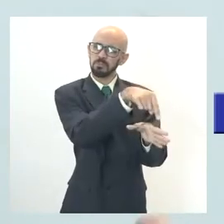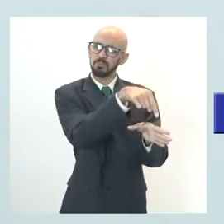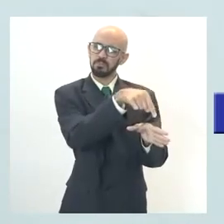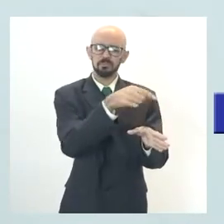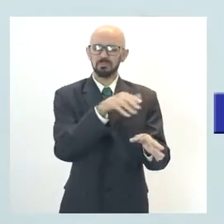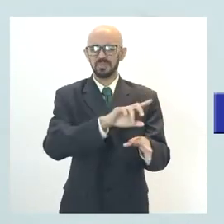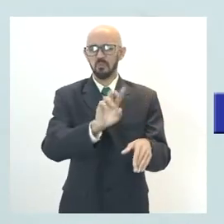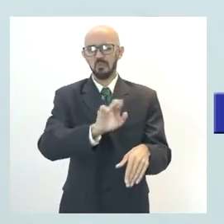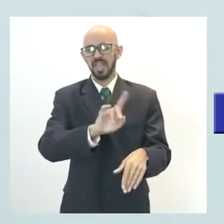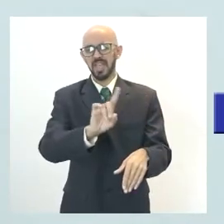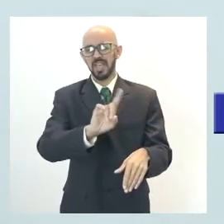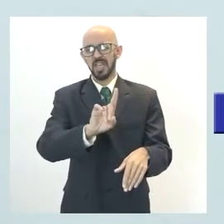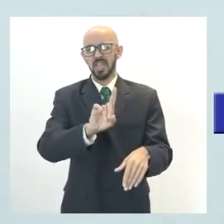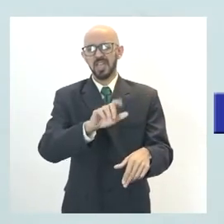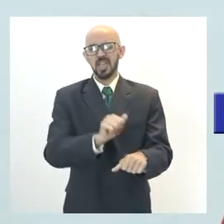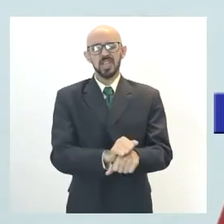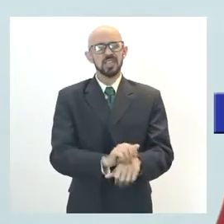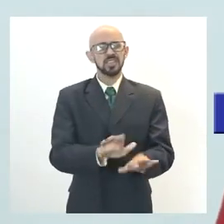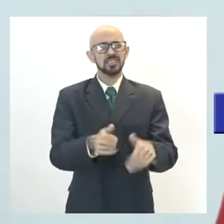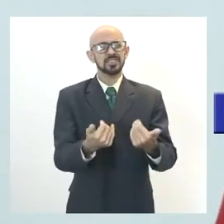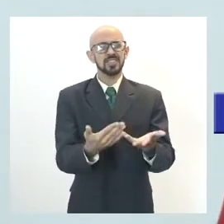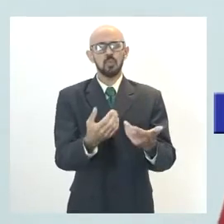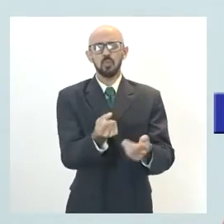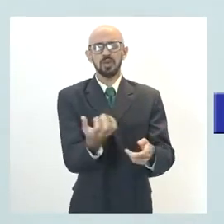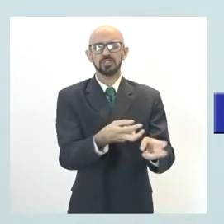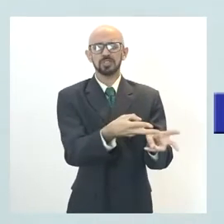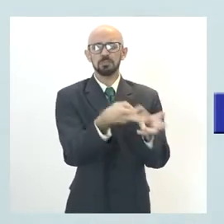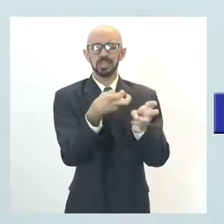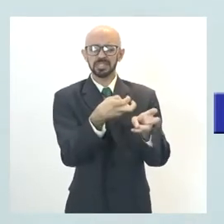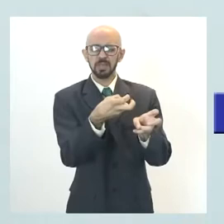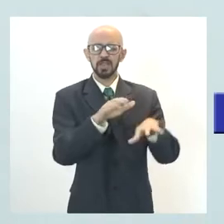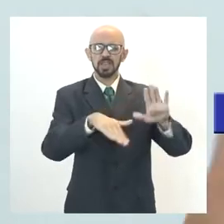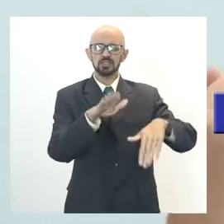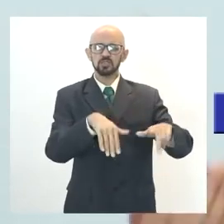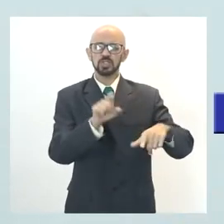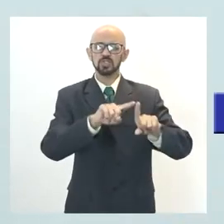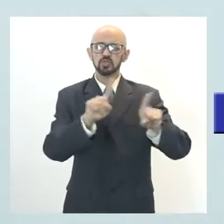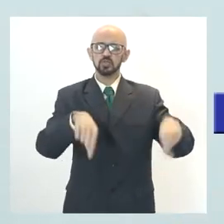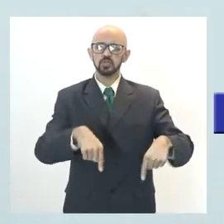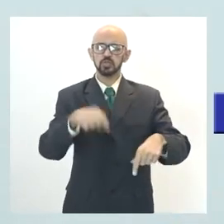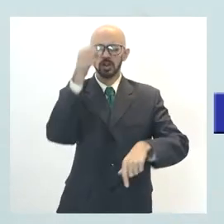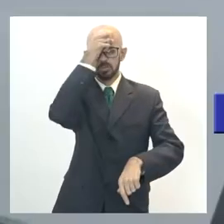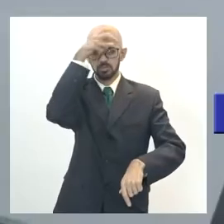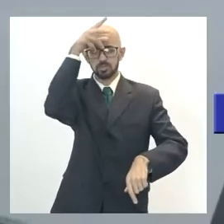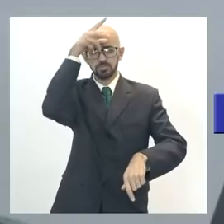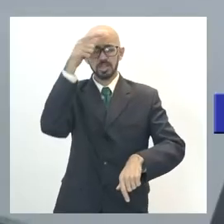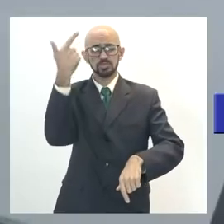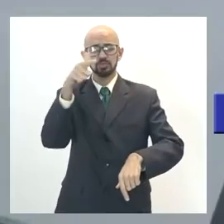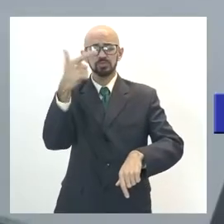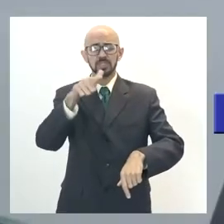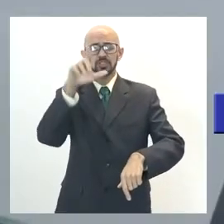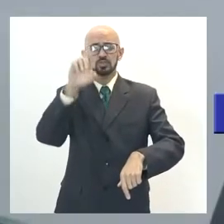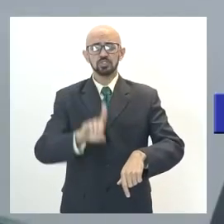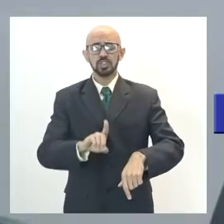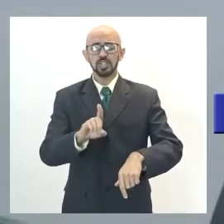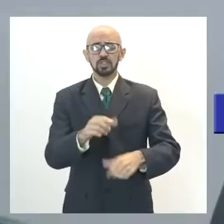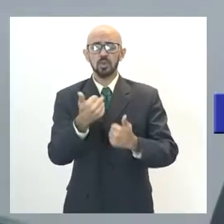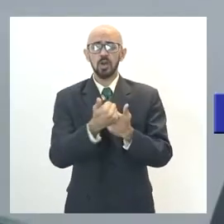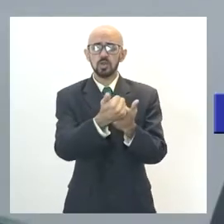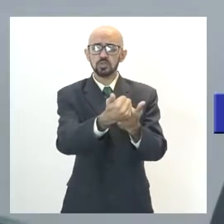podemos dizer quando olhamos que muitas vezes os Servidores Municipais ainda não tem sequer o direito a auxílio-alimentação